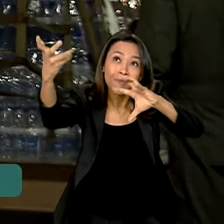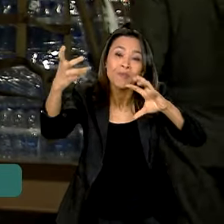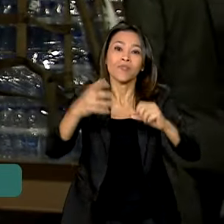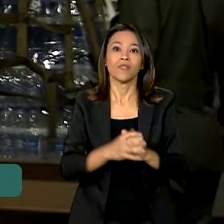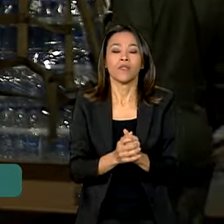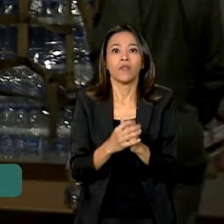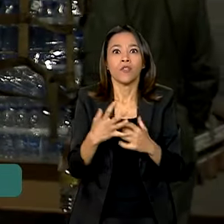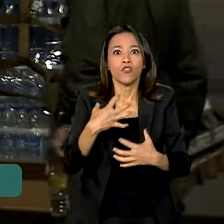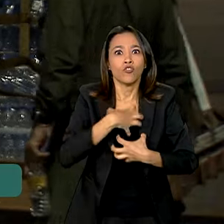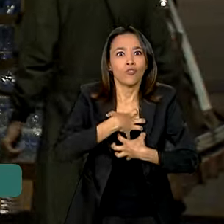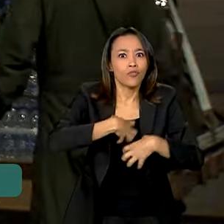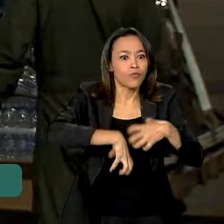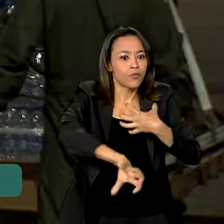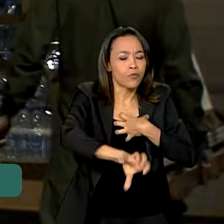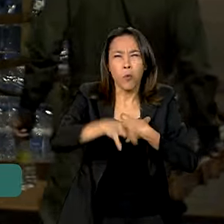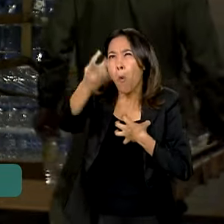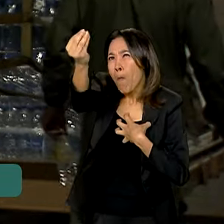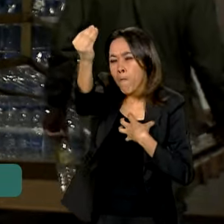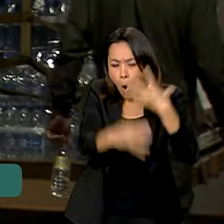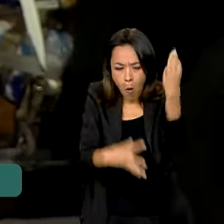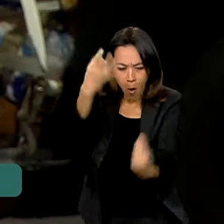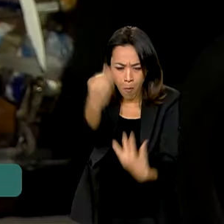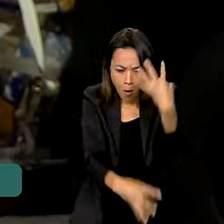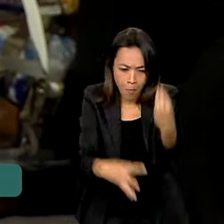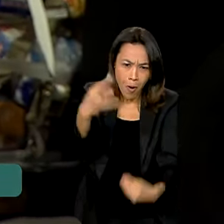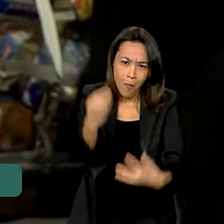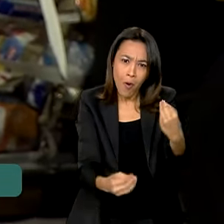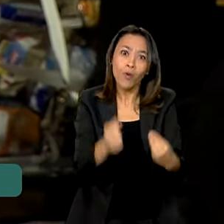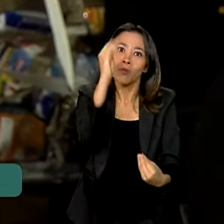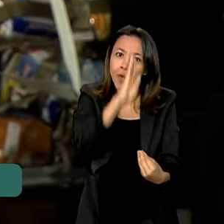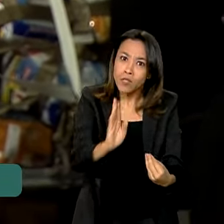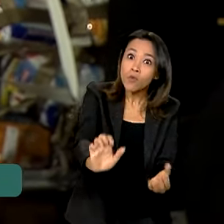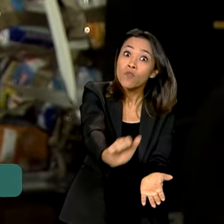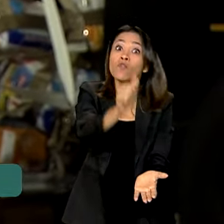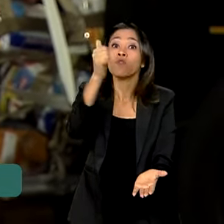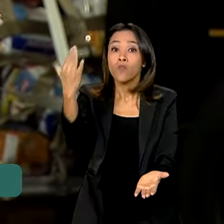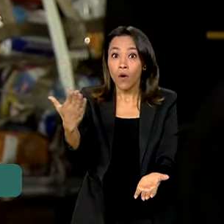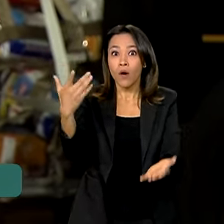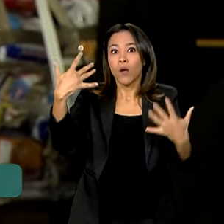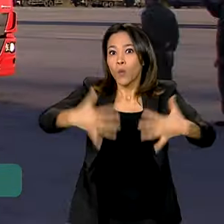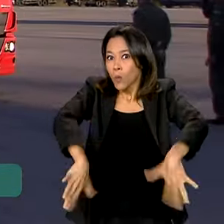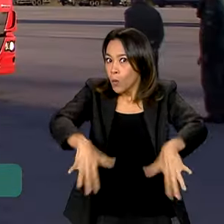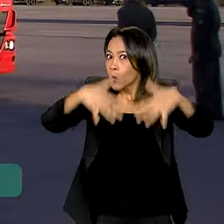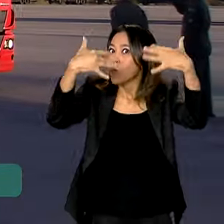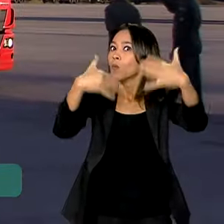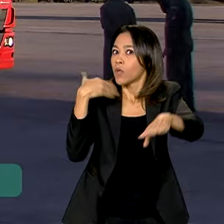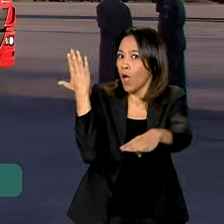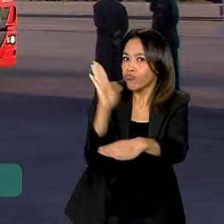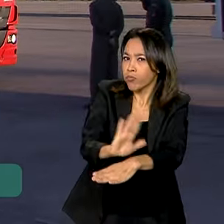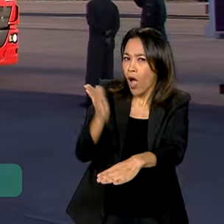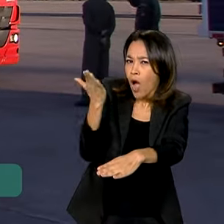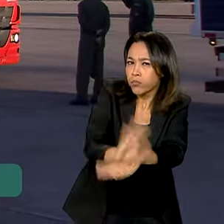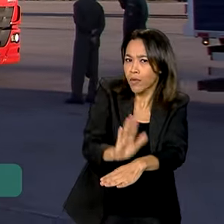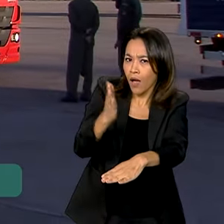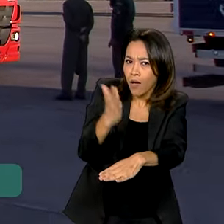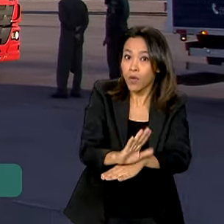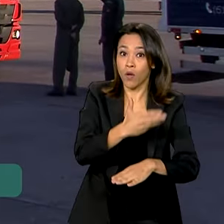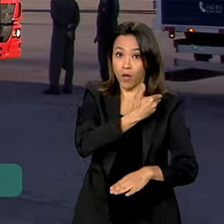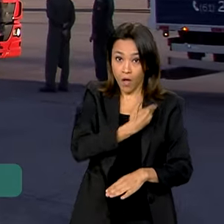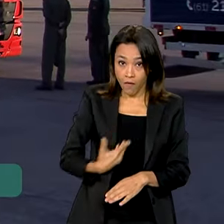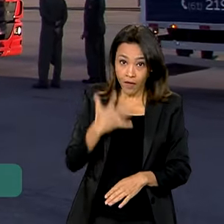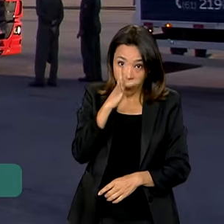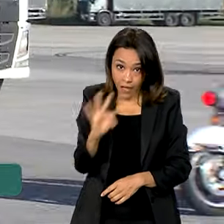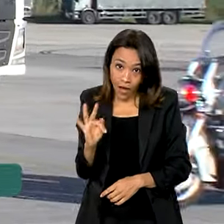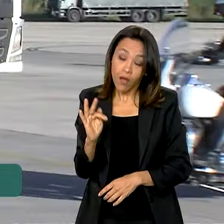de solidariedade dentro e até mesmo fora do Brasil tem sido grande. A todo momento, os governos federal